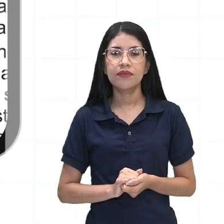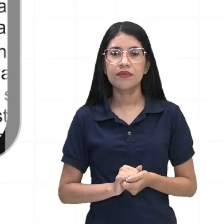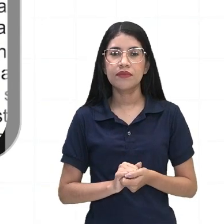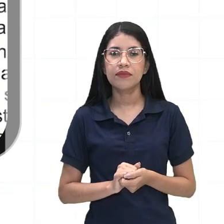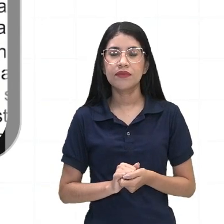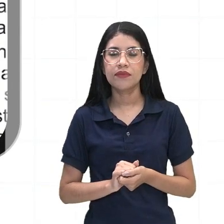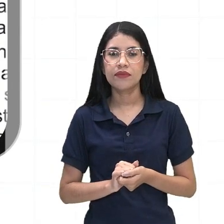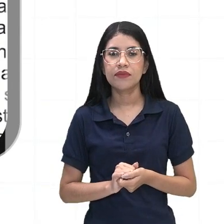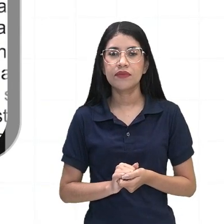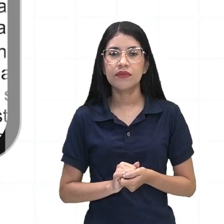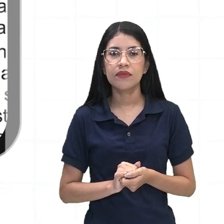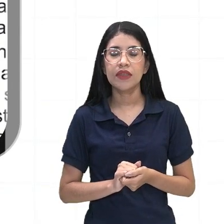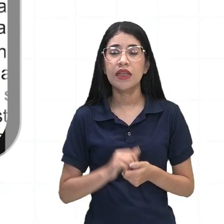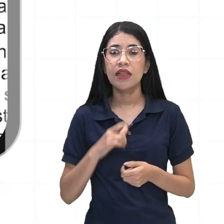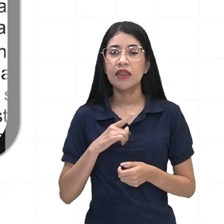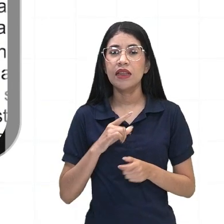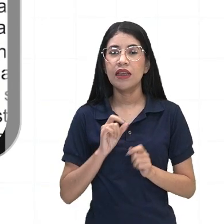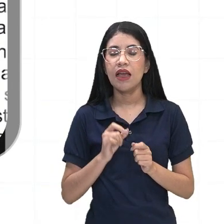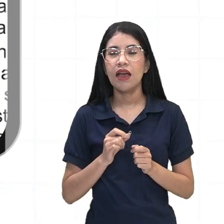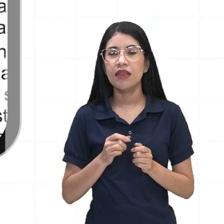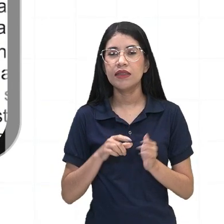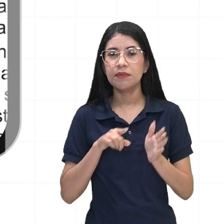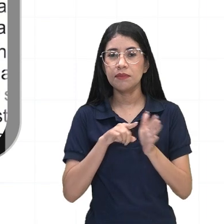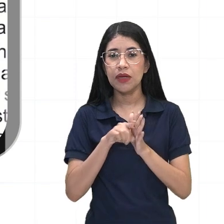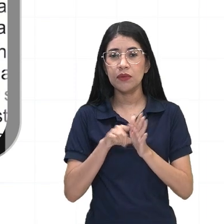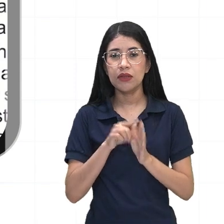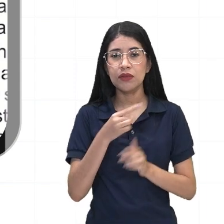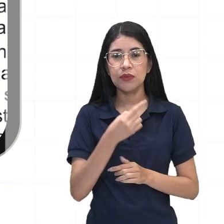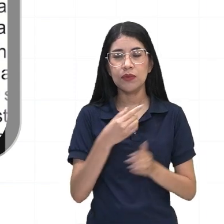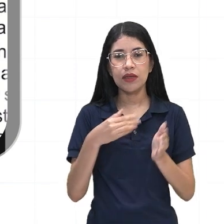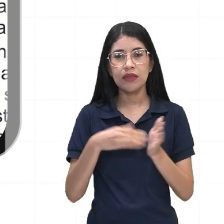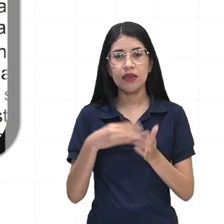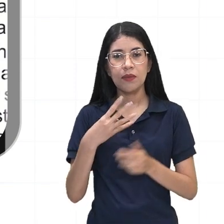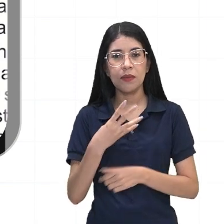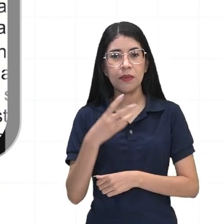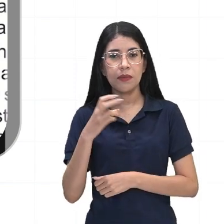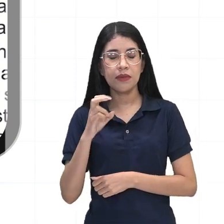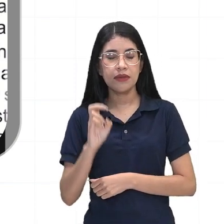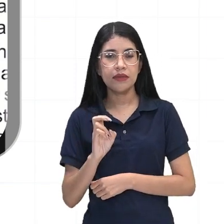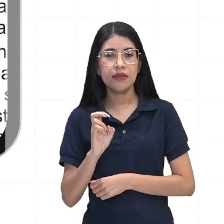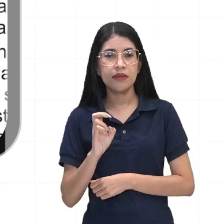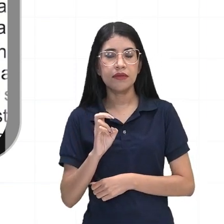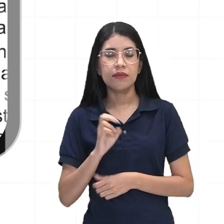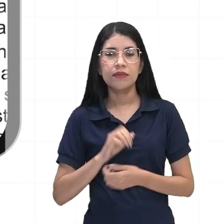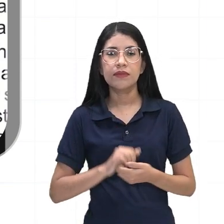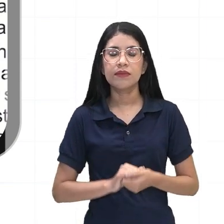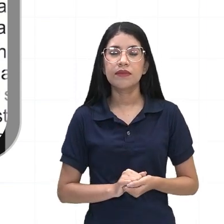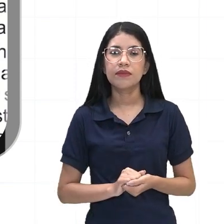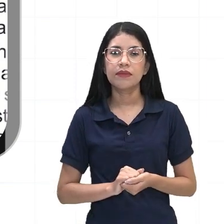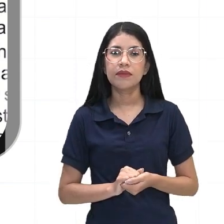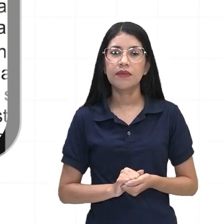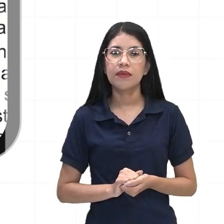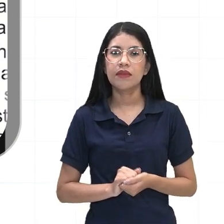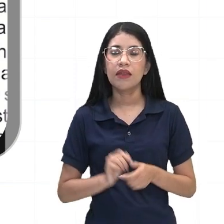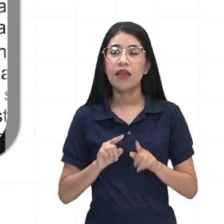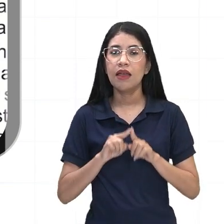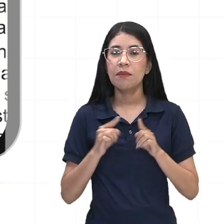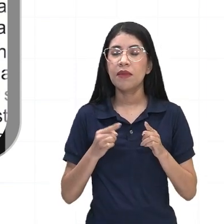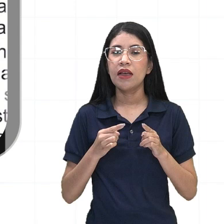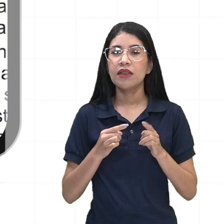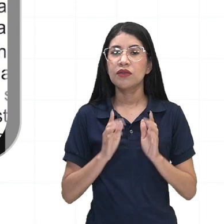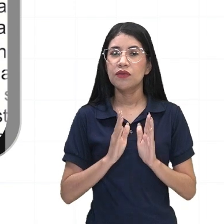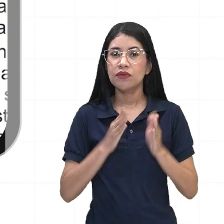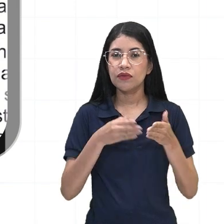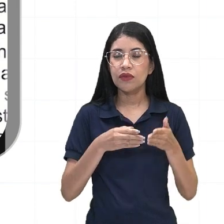as questões de 1 a 45, né? Nesta seção. Mas as de